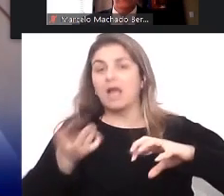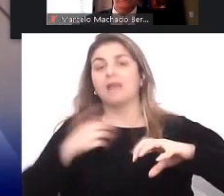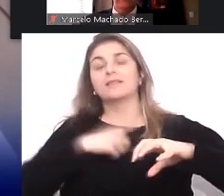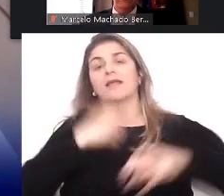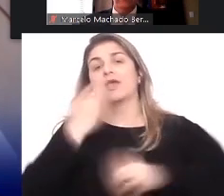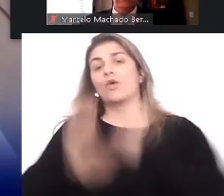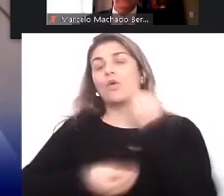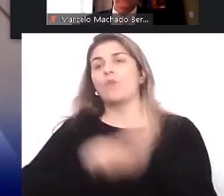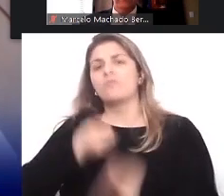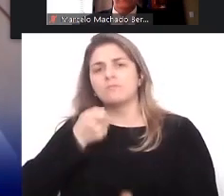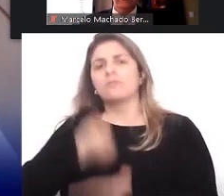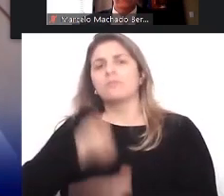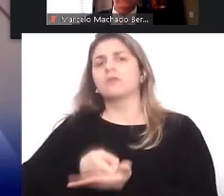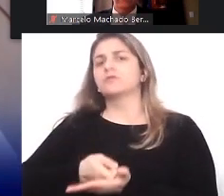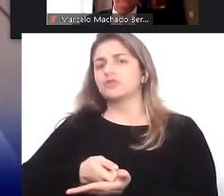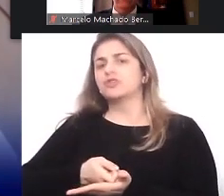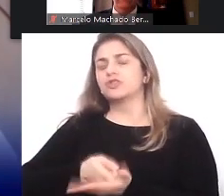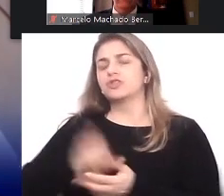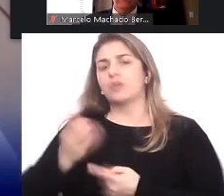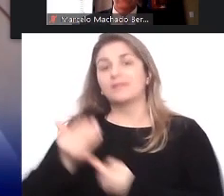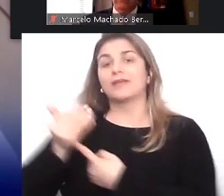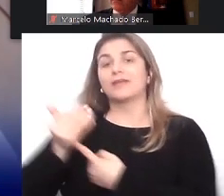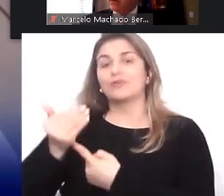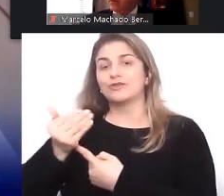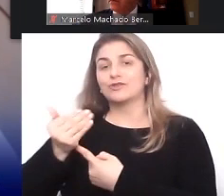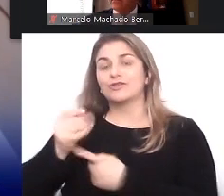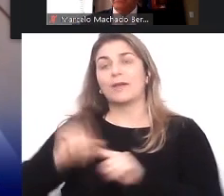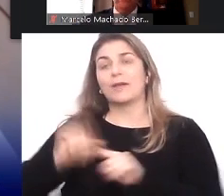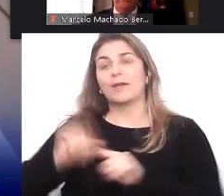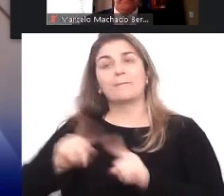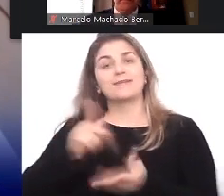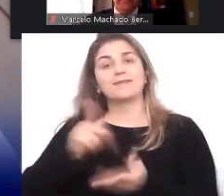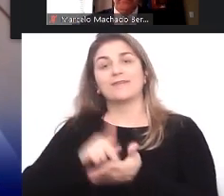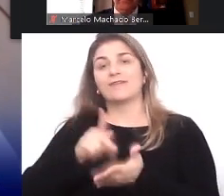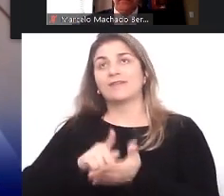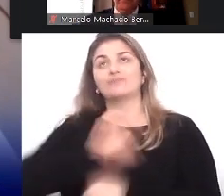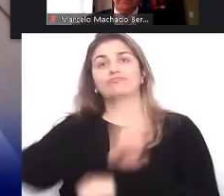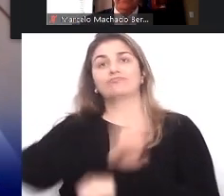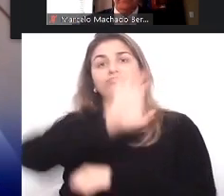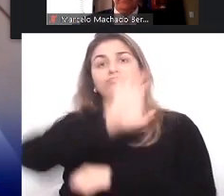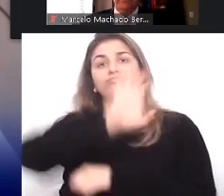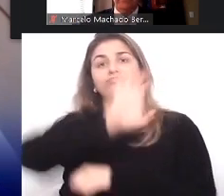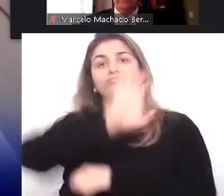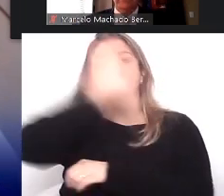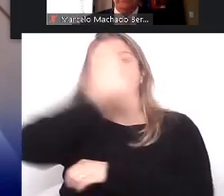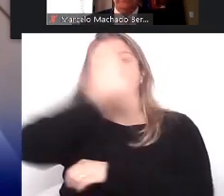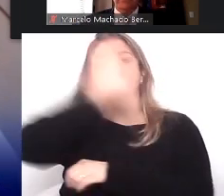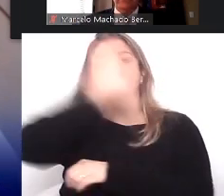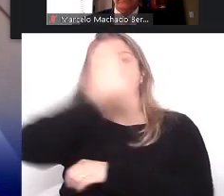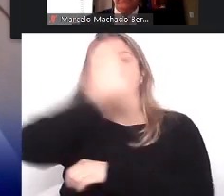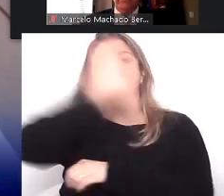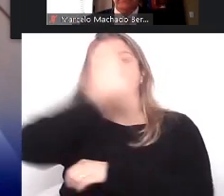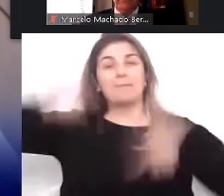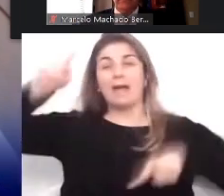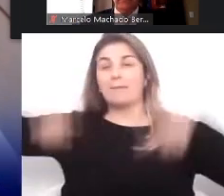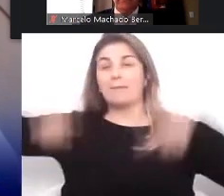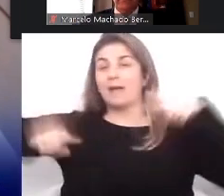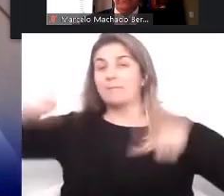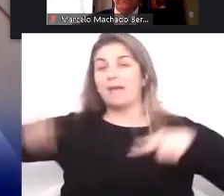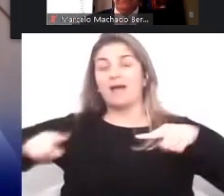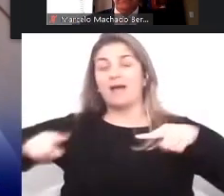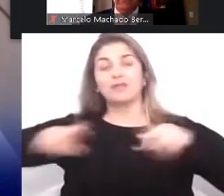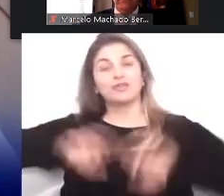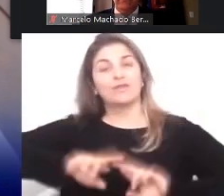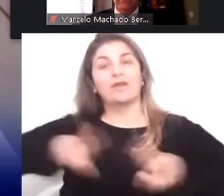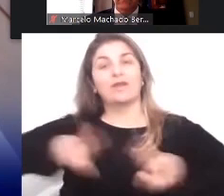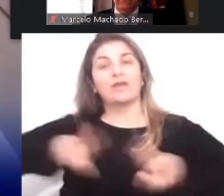de qualidade tecnológica que não é a realidade do Brasil. O Brasil é um país de contrastes violentos. E mais, a pessoa tem o